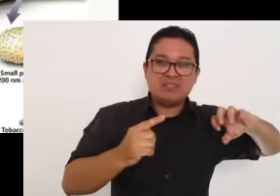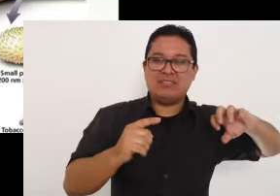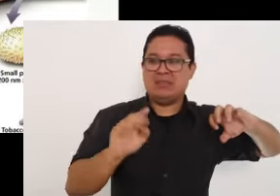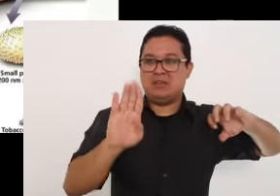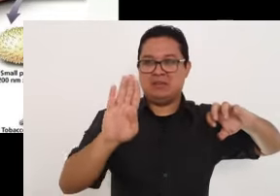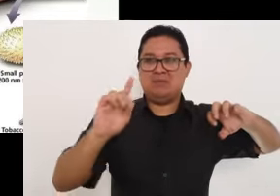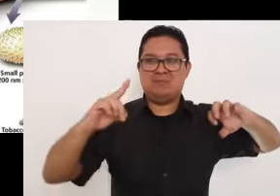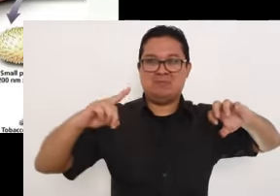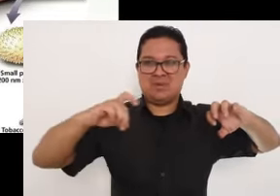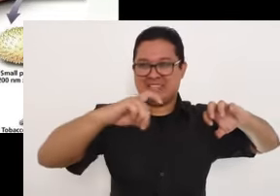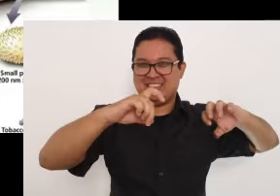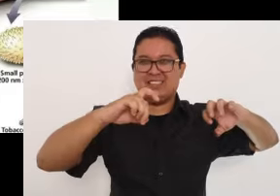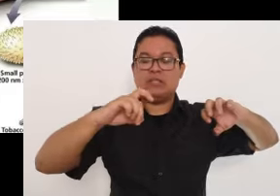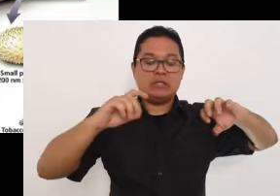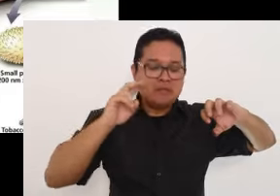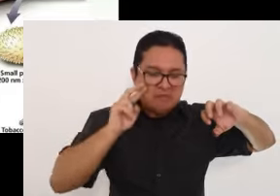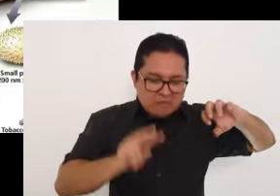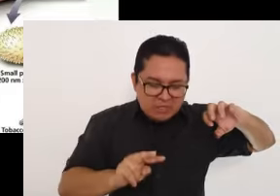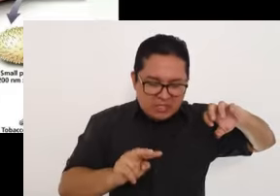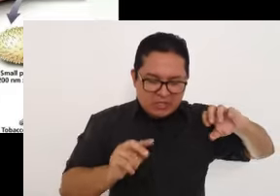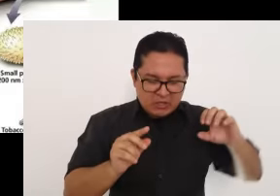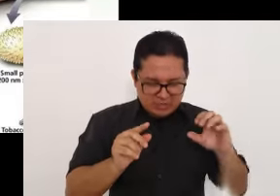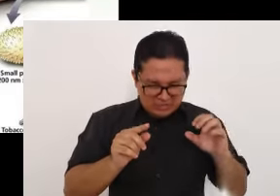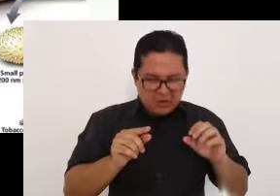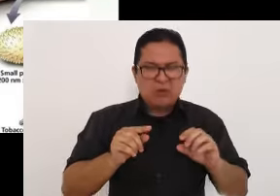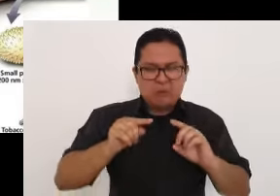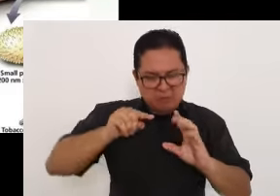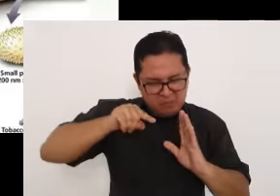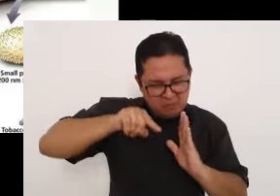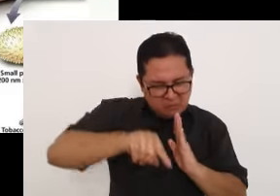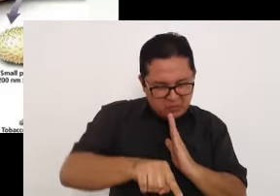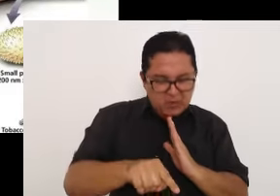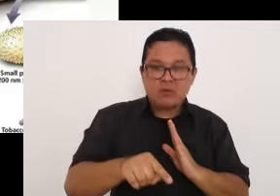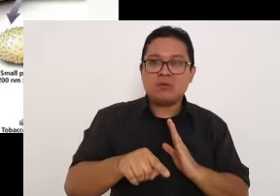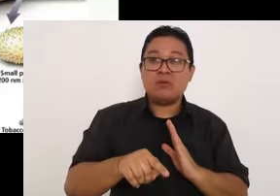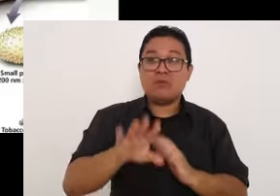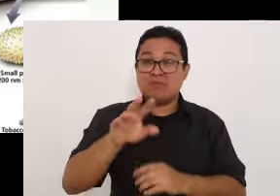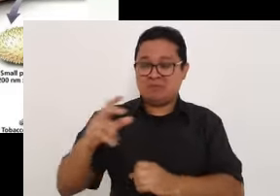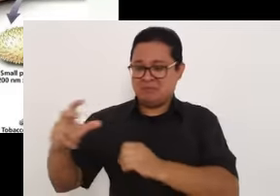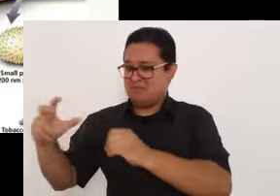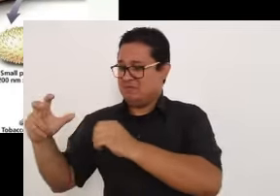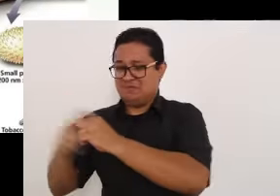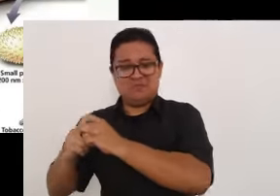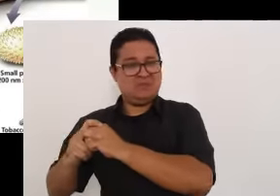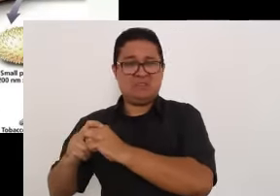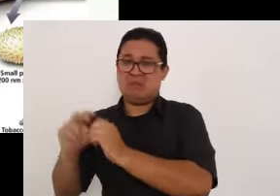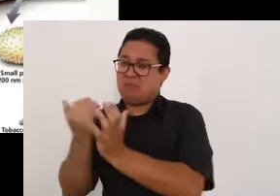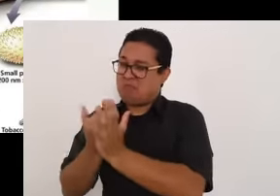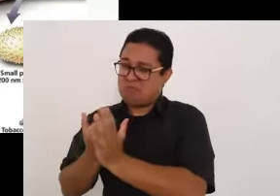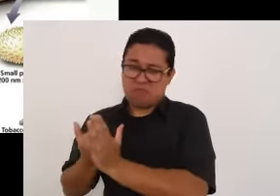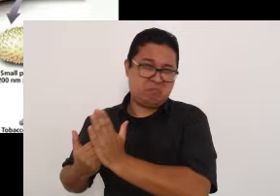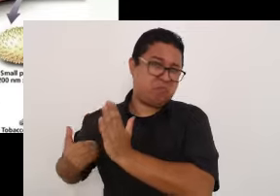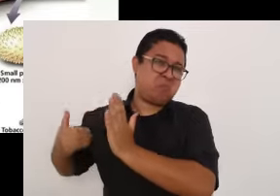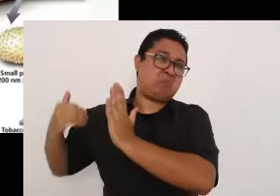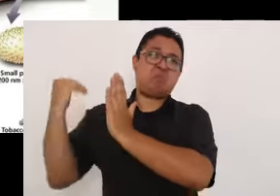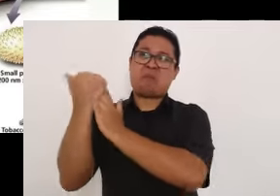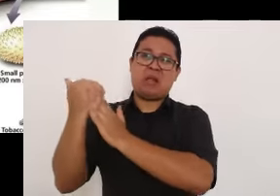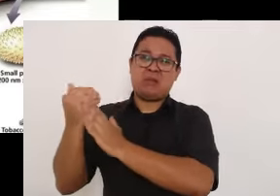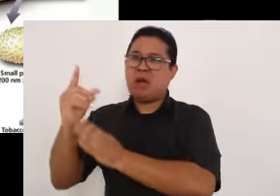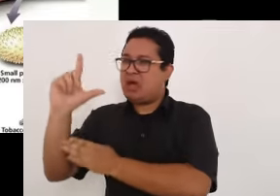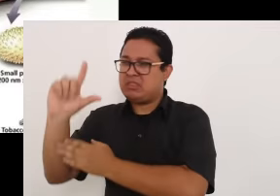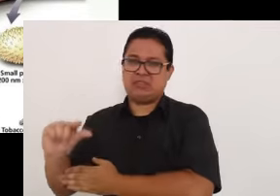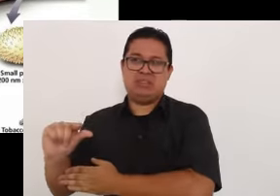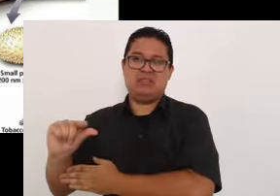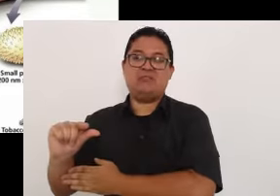Então, quero que isso fique bem claro, uma escala para vocês. Os vírus são tão pequenos que o significado de